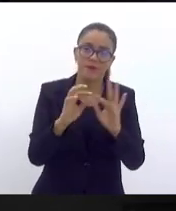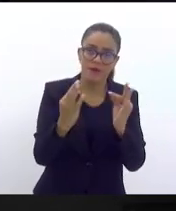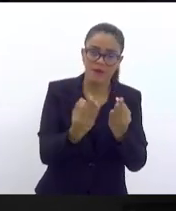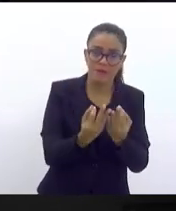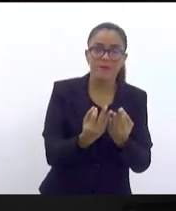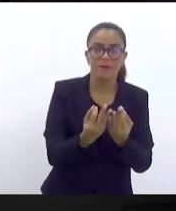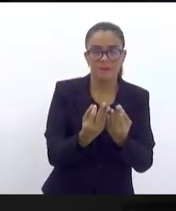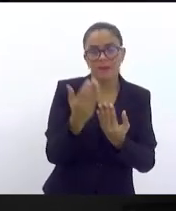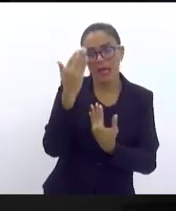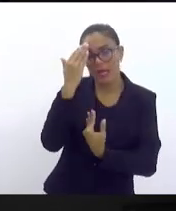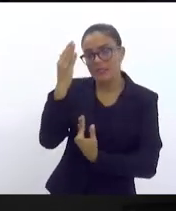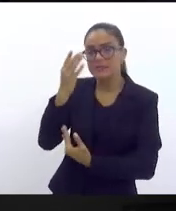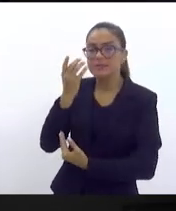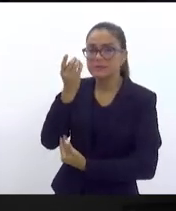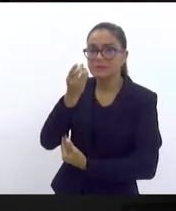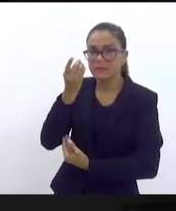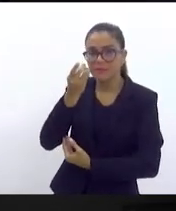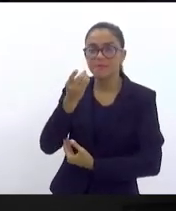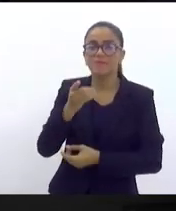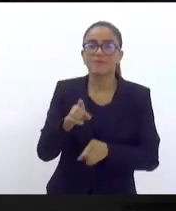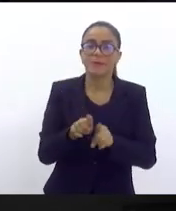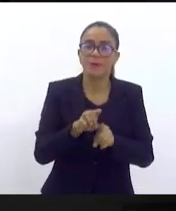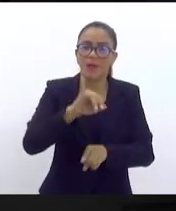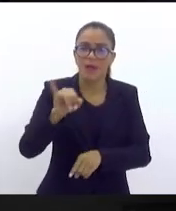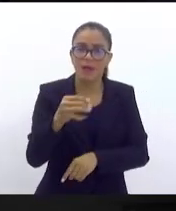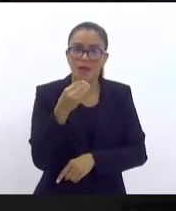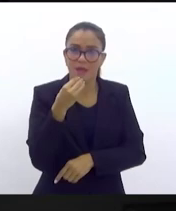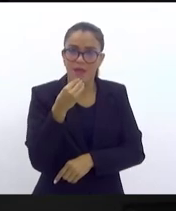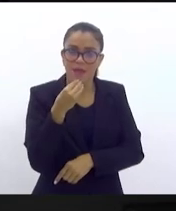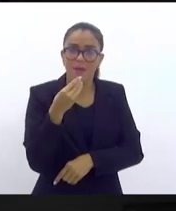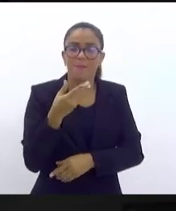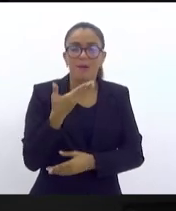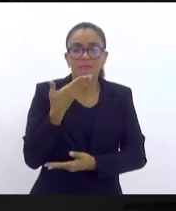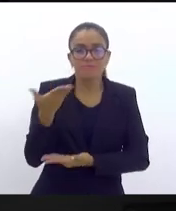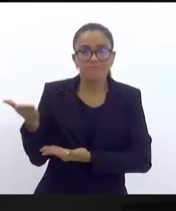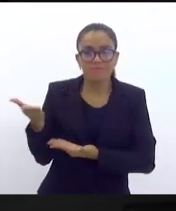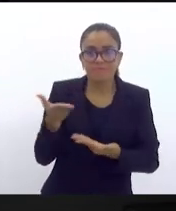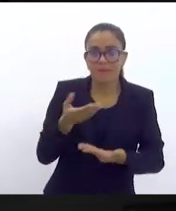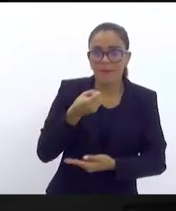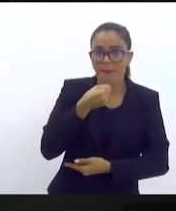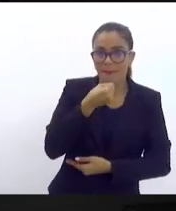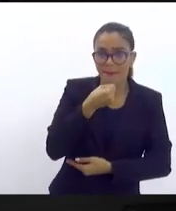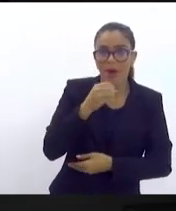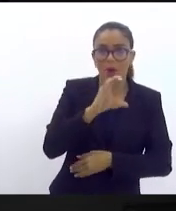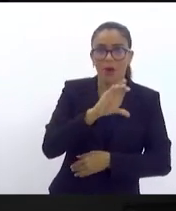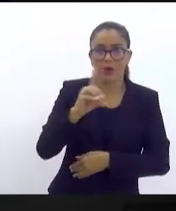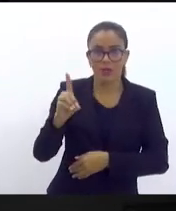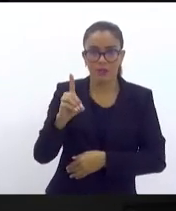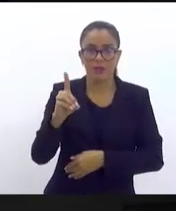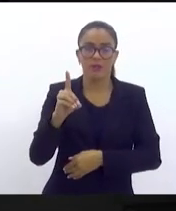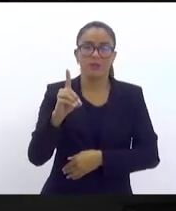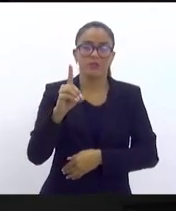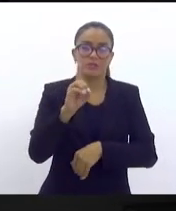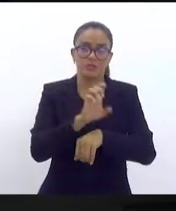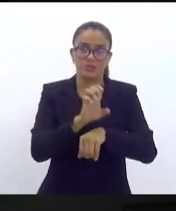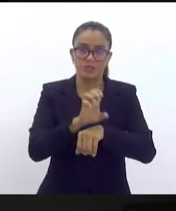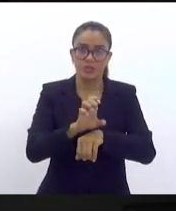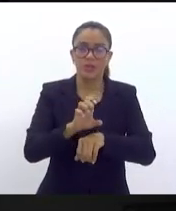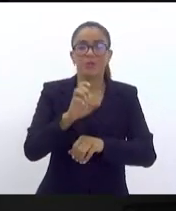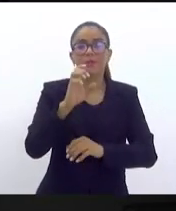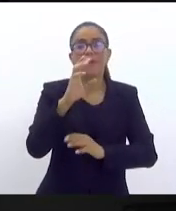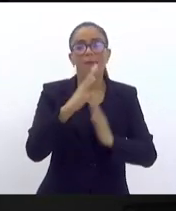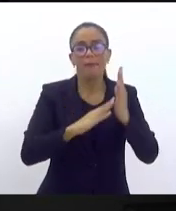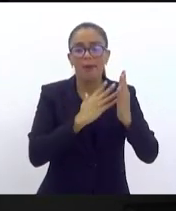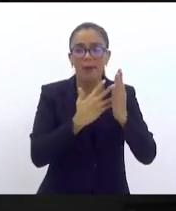agradeço aproveita oportunidade para abrir a palavra para o coordenador Estadual de programa educacional de